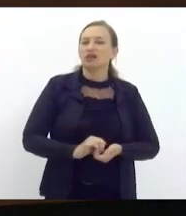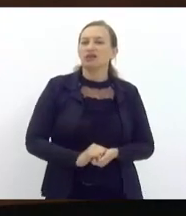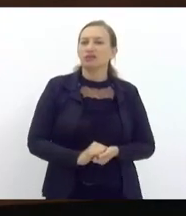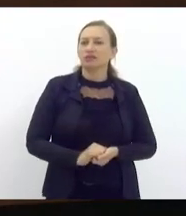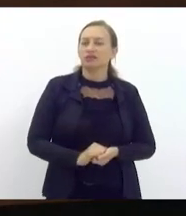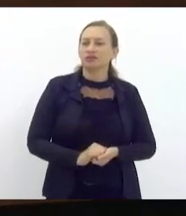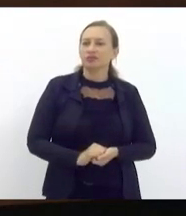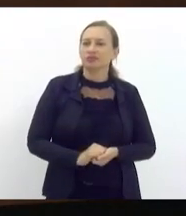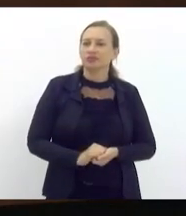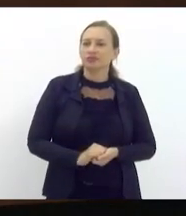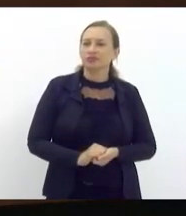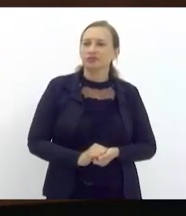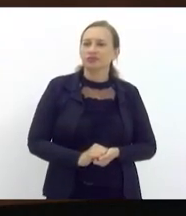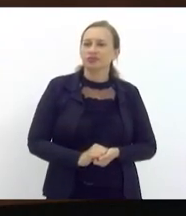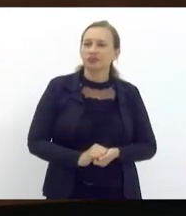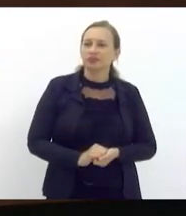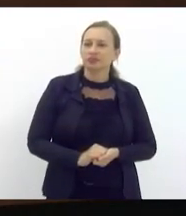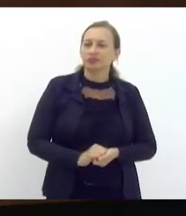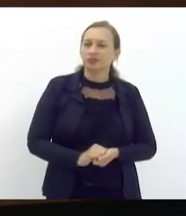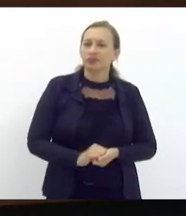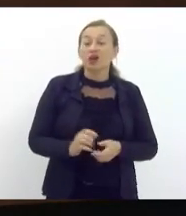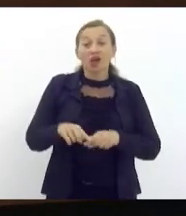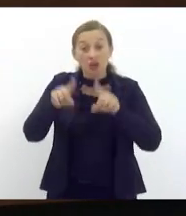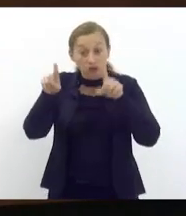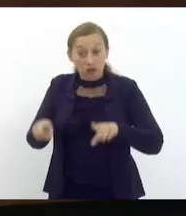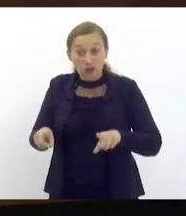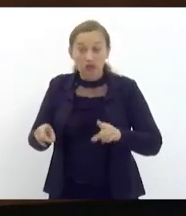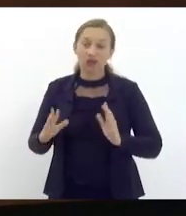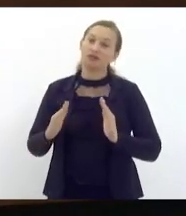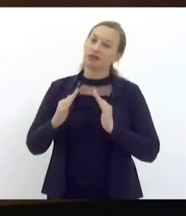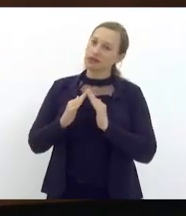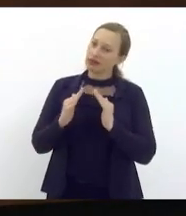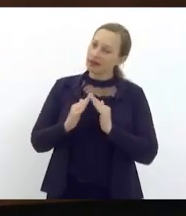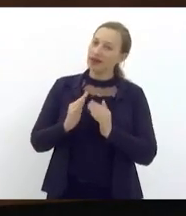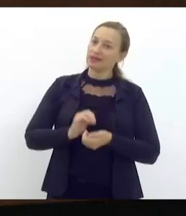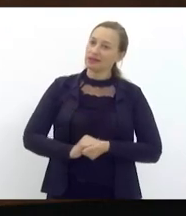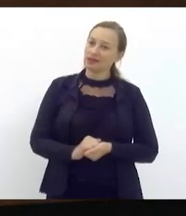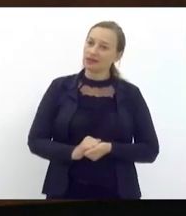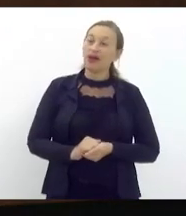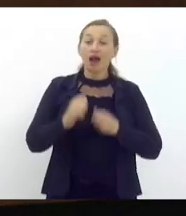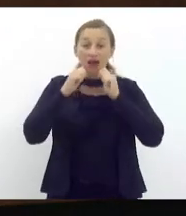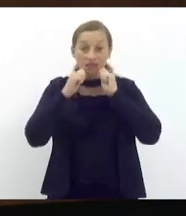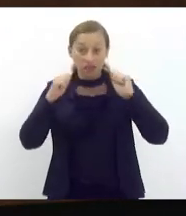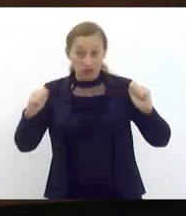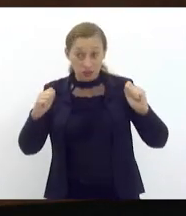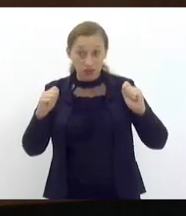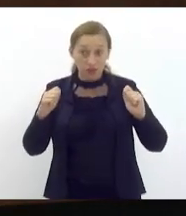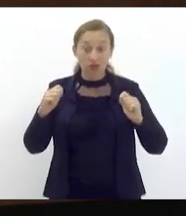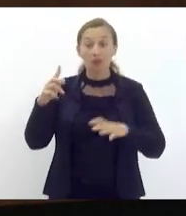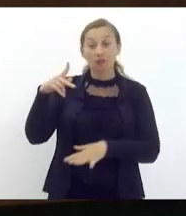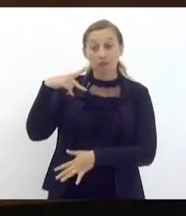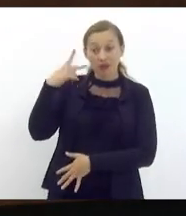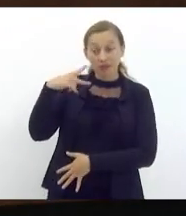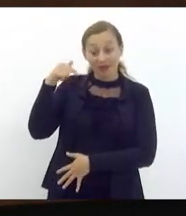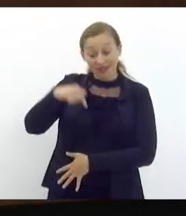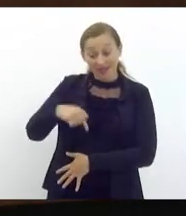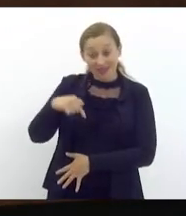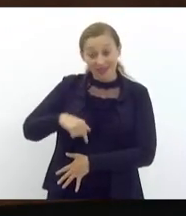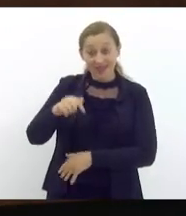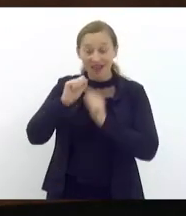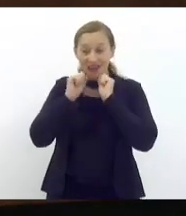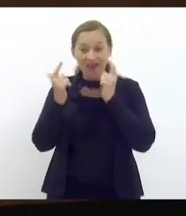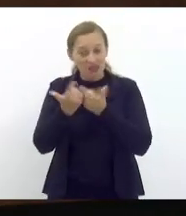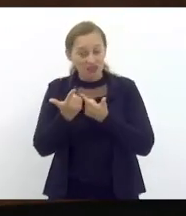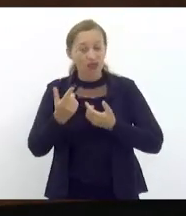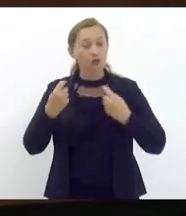era um funcionário dessa casa assessor parlamentar daqui da alerj e eu